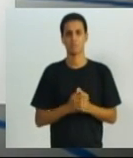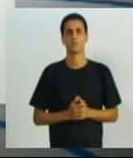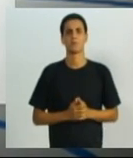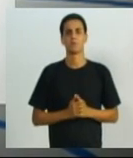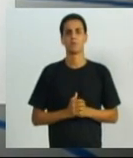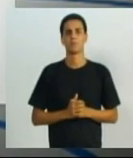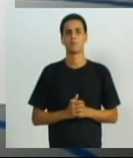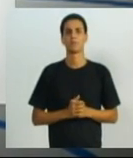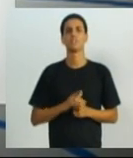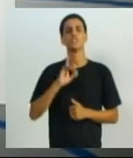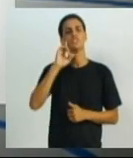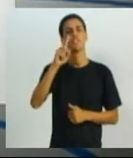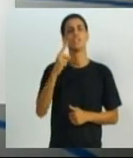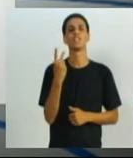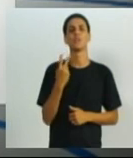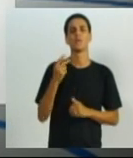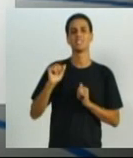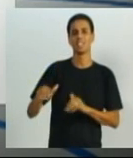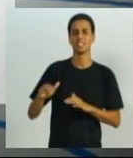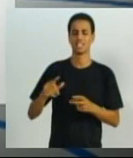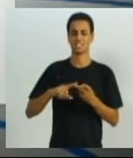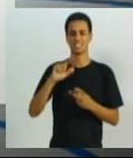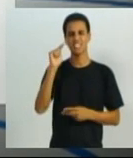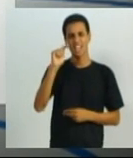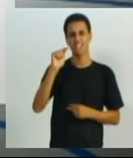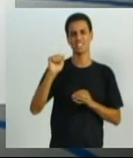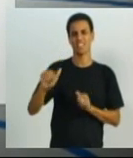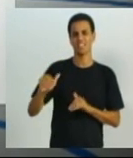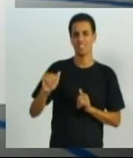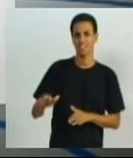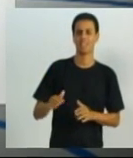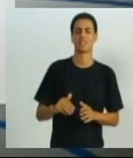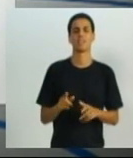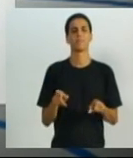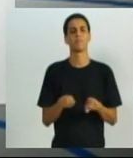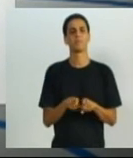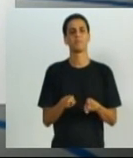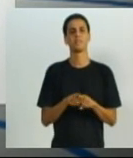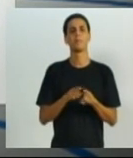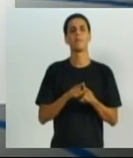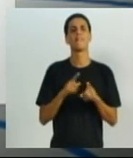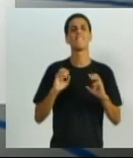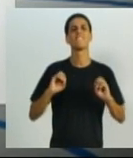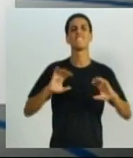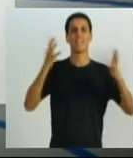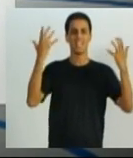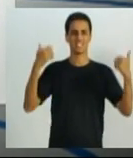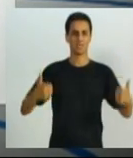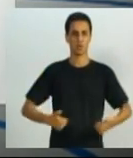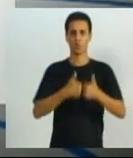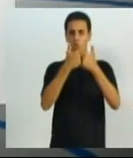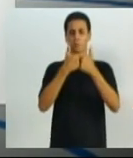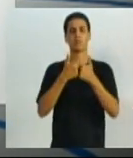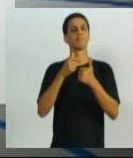dia 2 de setembro, 7 de setembro e durante as festas da Oktober.